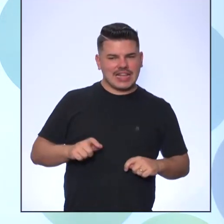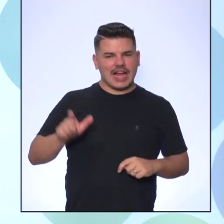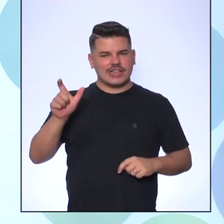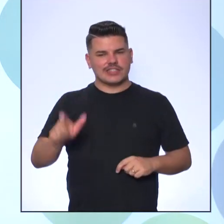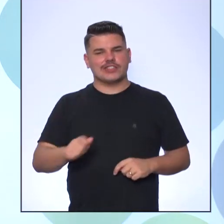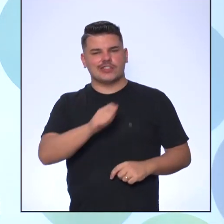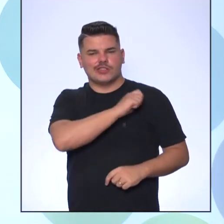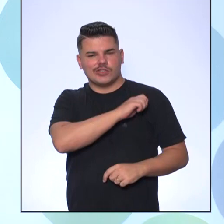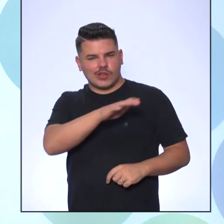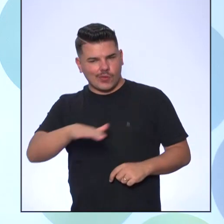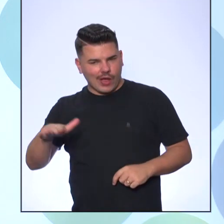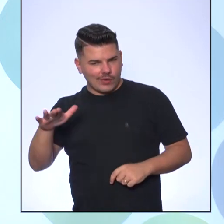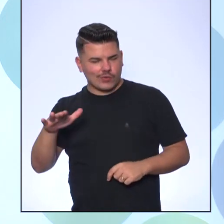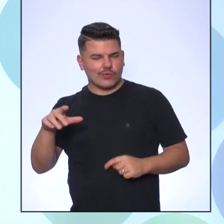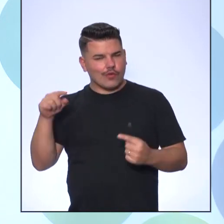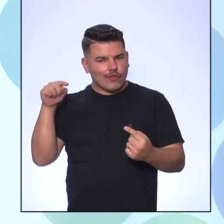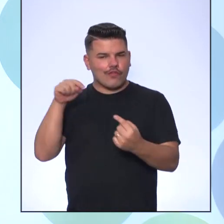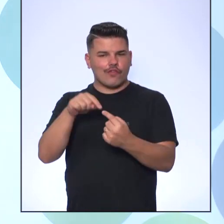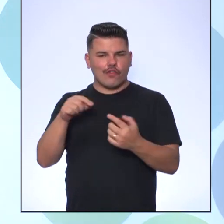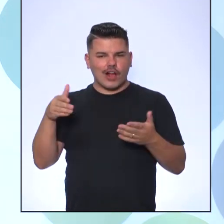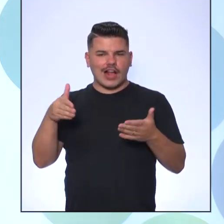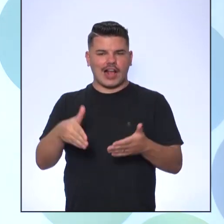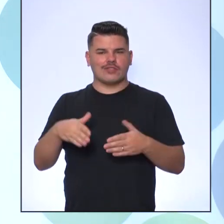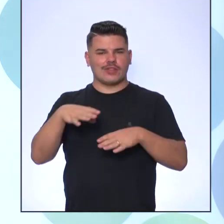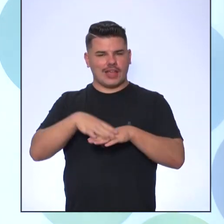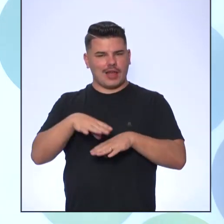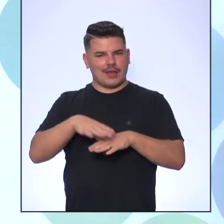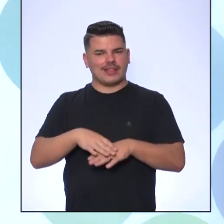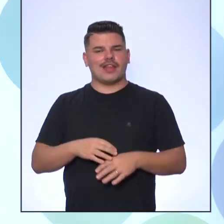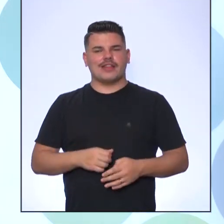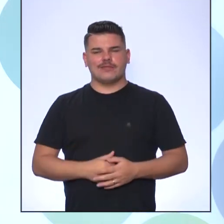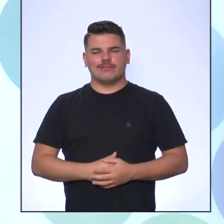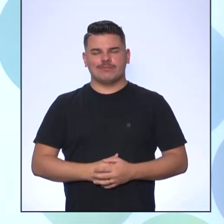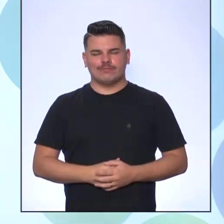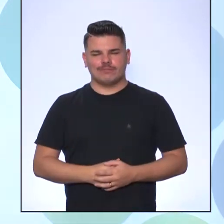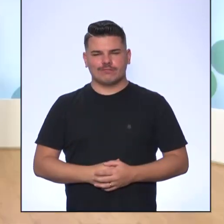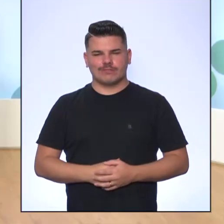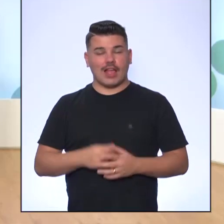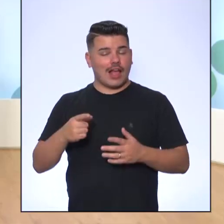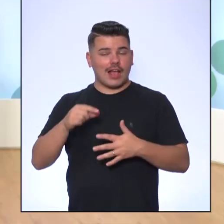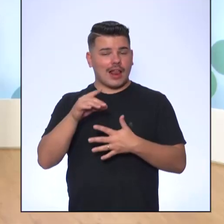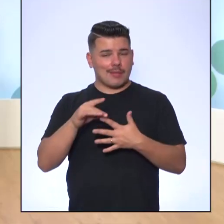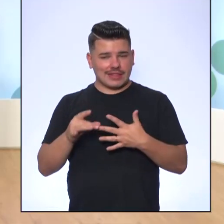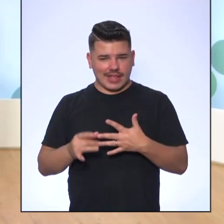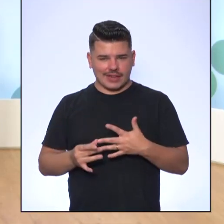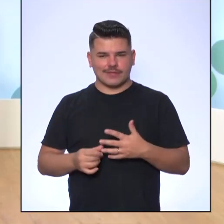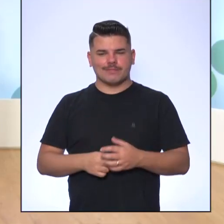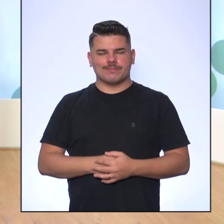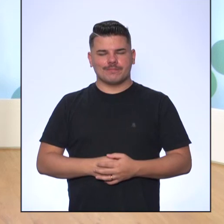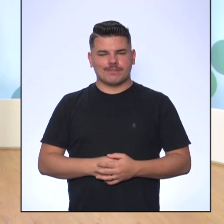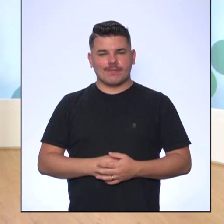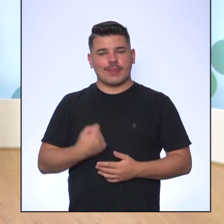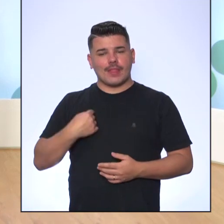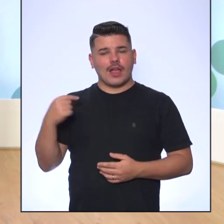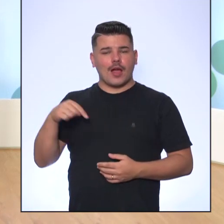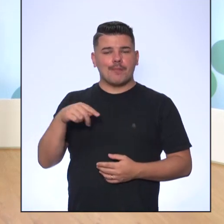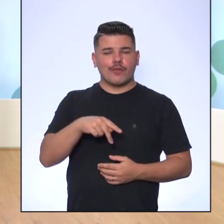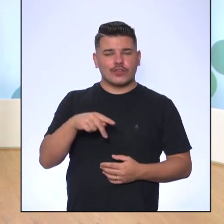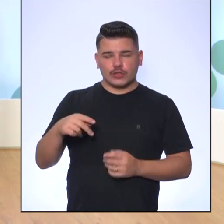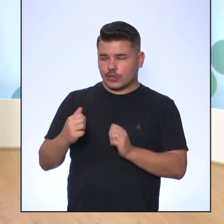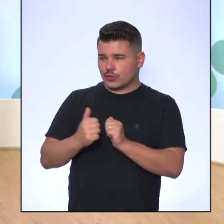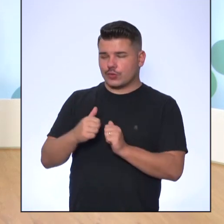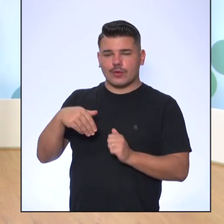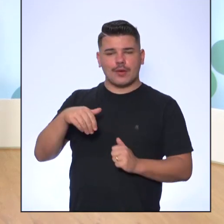naquele conjunto lá de itens avaliados de uma forma igual. Legal. Eu estou aqui com uma professora, Maria